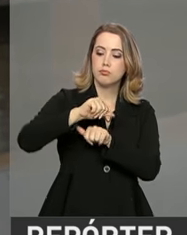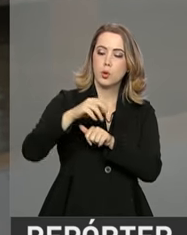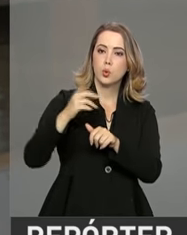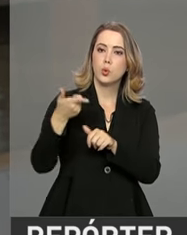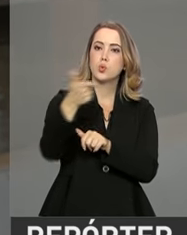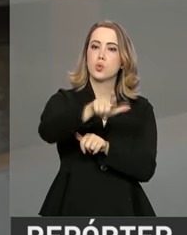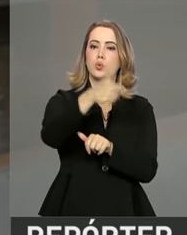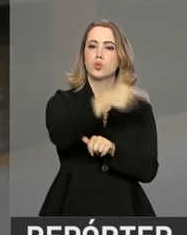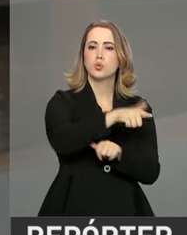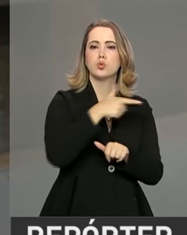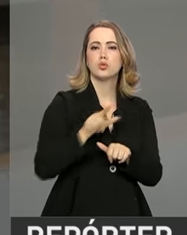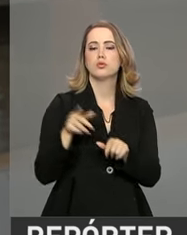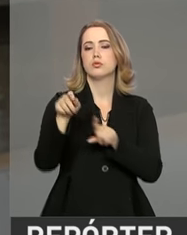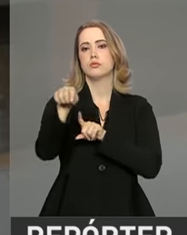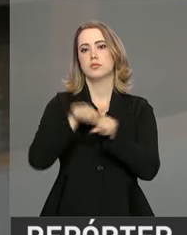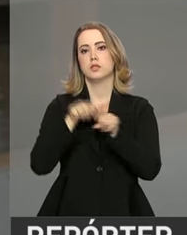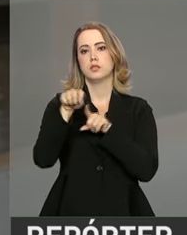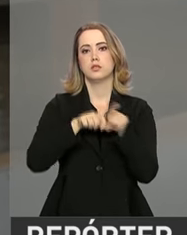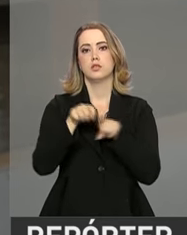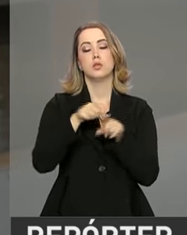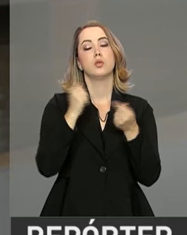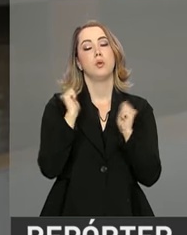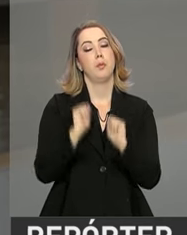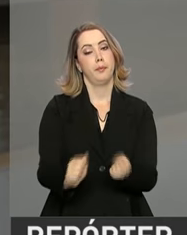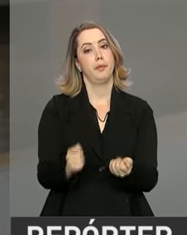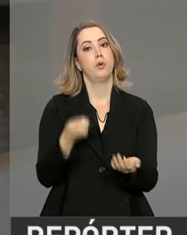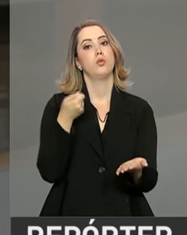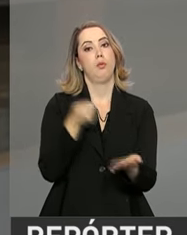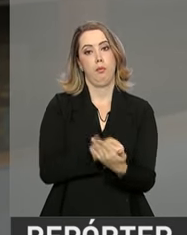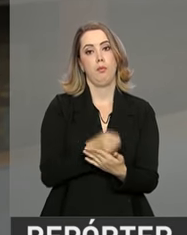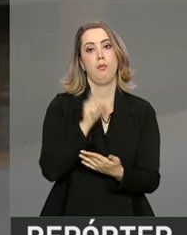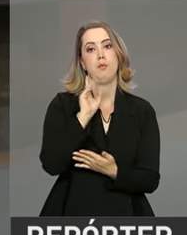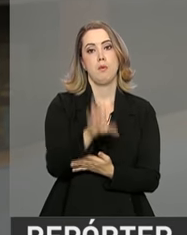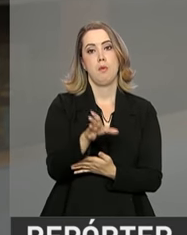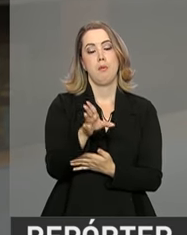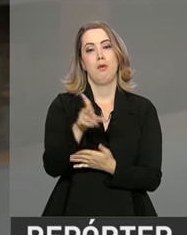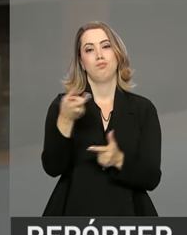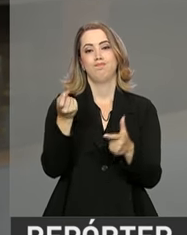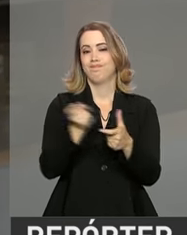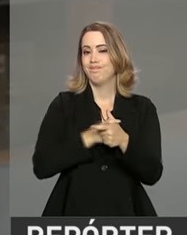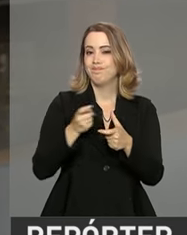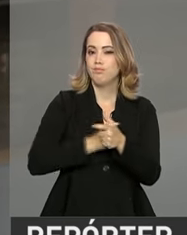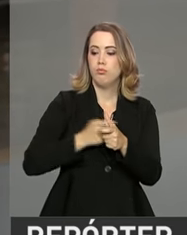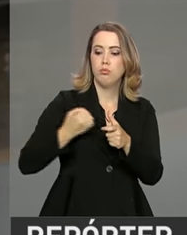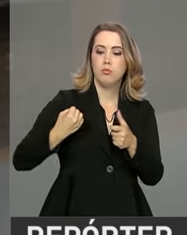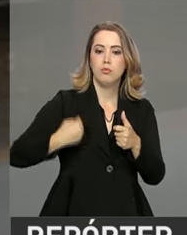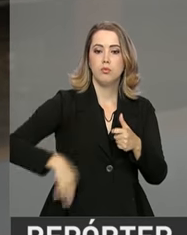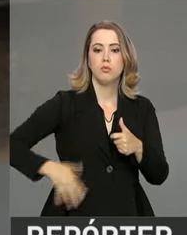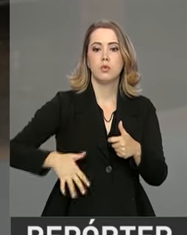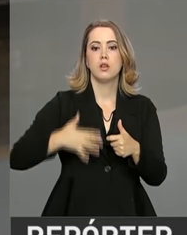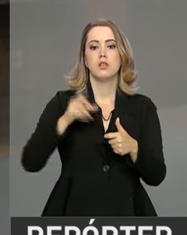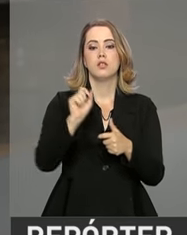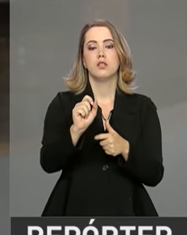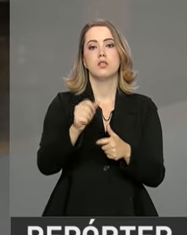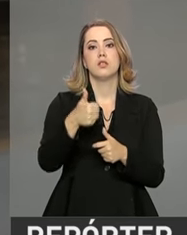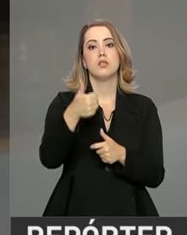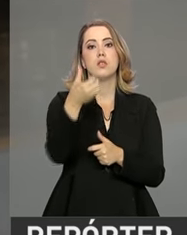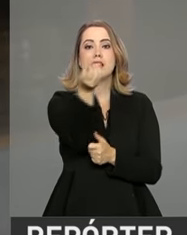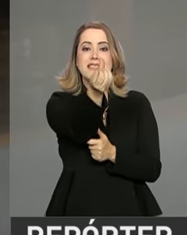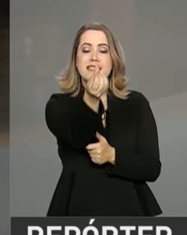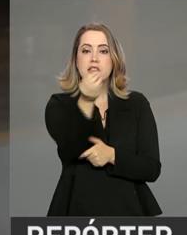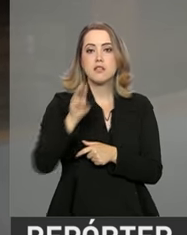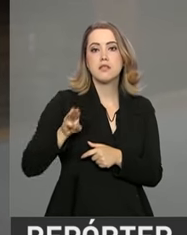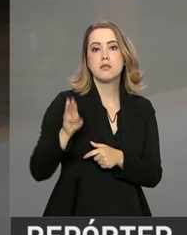outros meses do ano isso pode ter resultado ao final de 2015 num prejuízo para os cofres públicos de 6